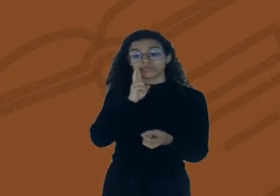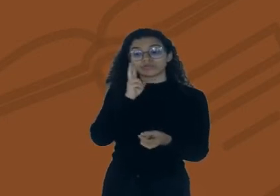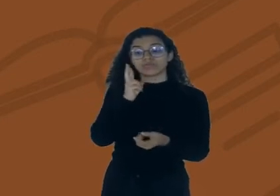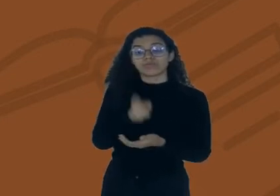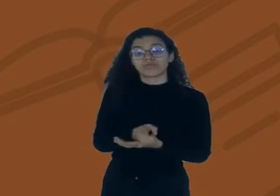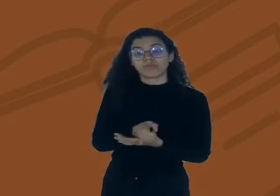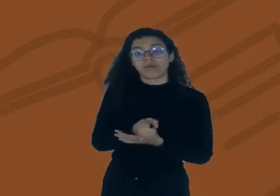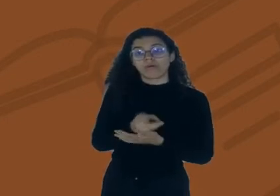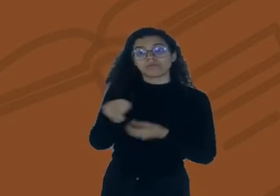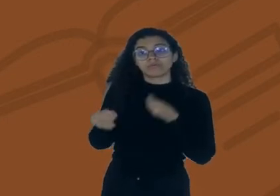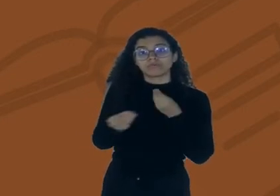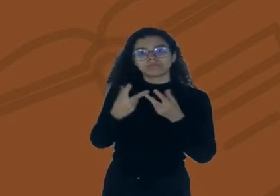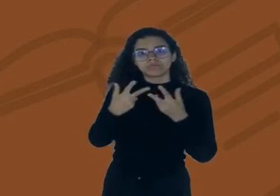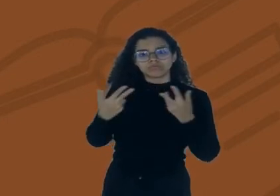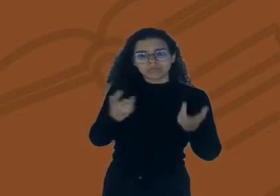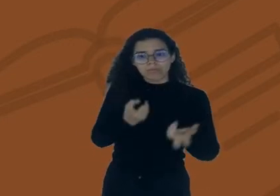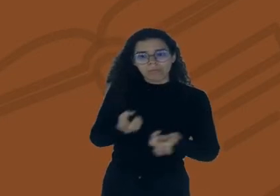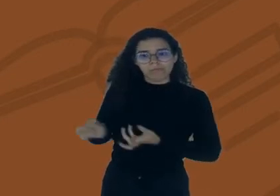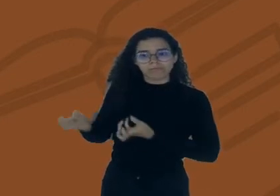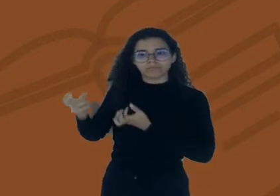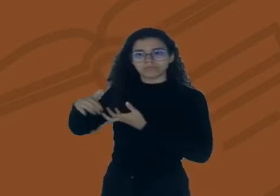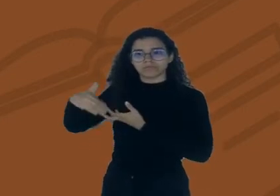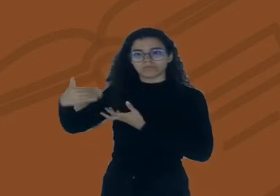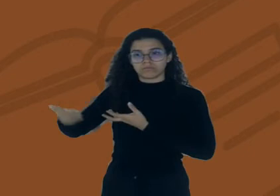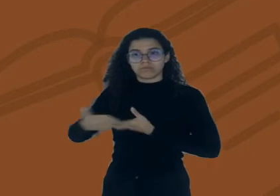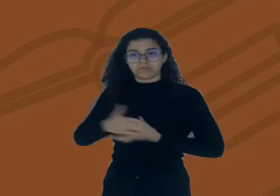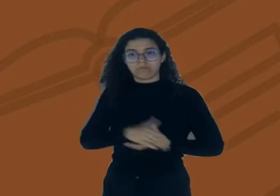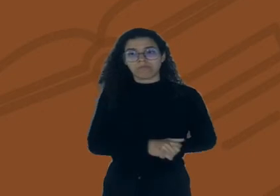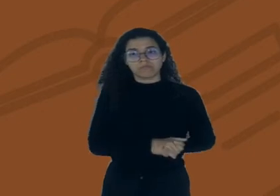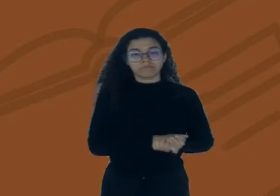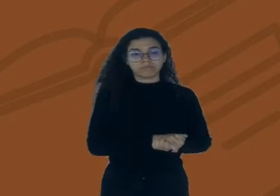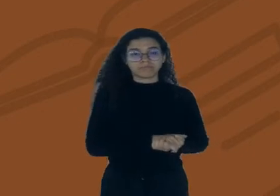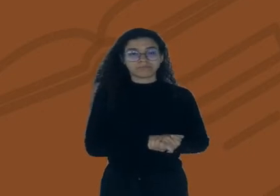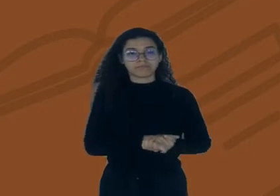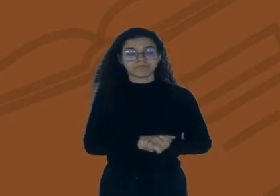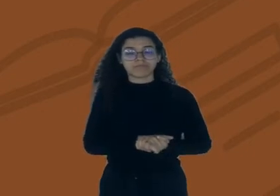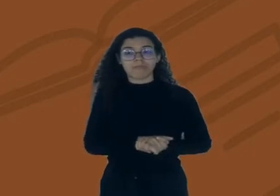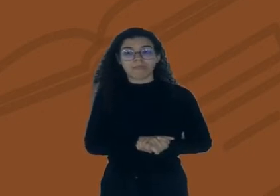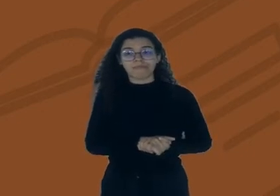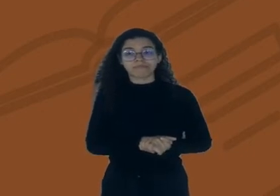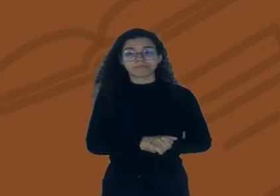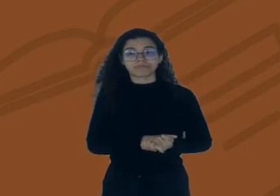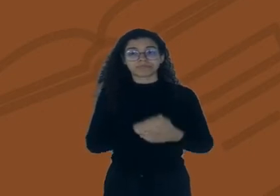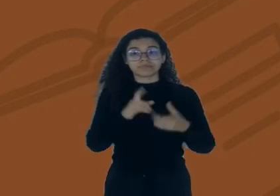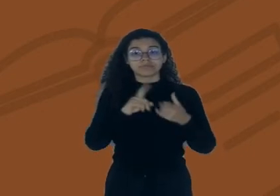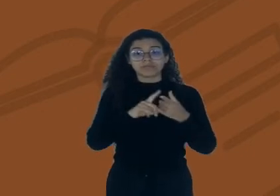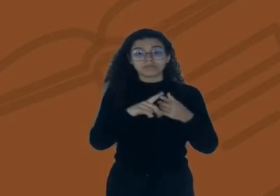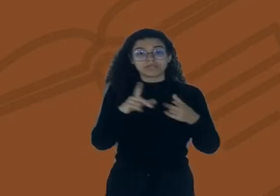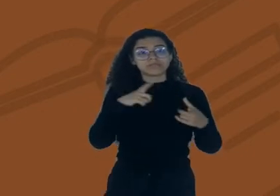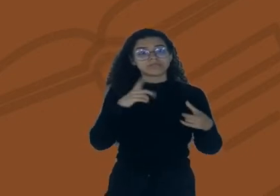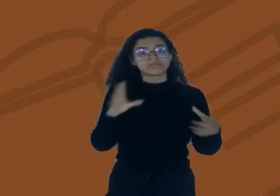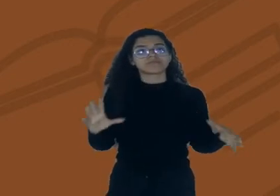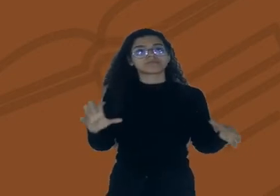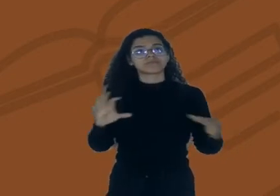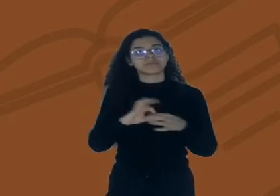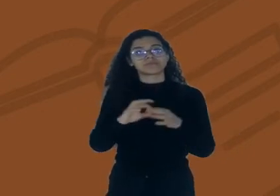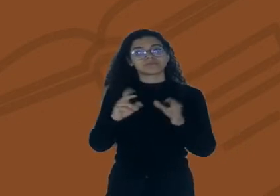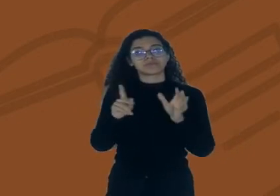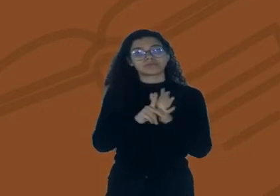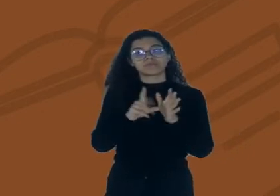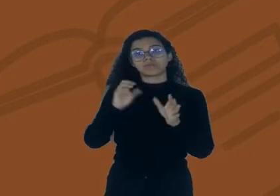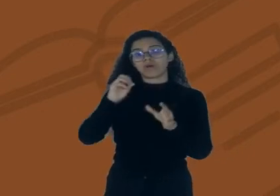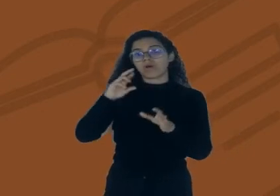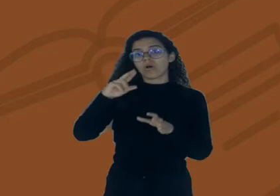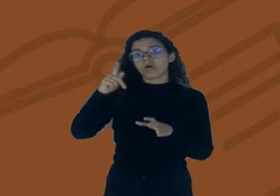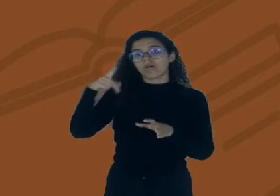aí do meio ambiente. A coordenação nervosa, ela está relacionada também com esses órgãos receptores aí desses